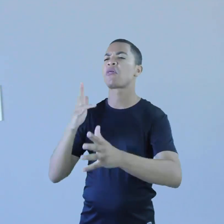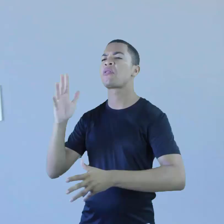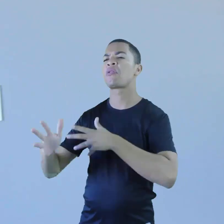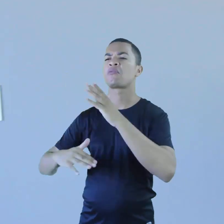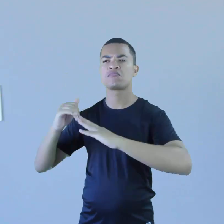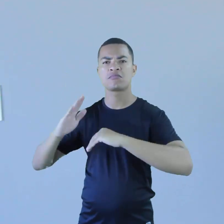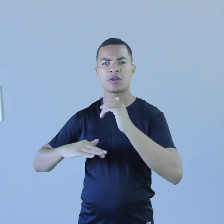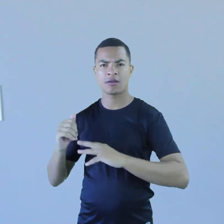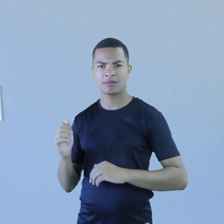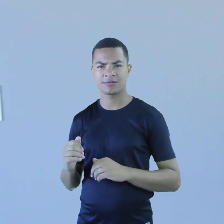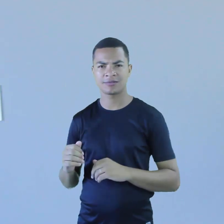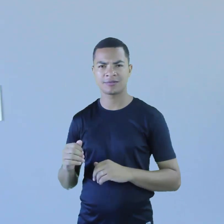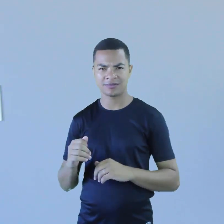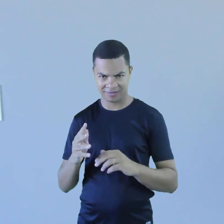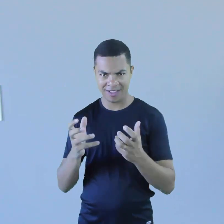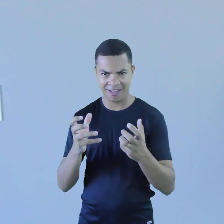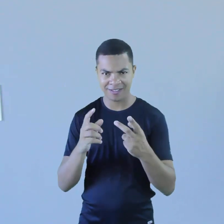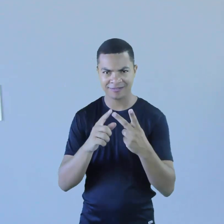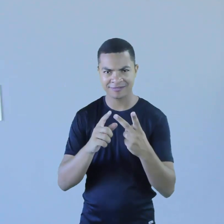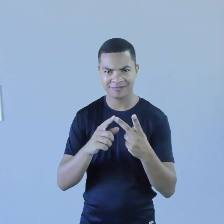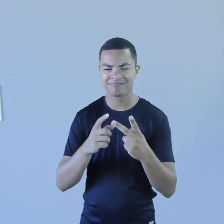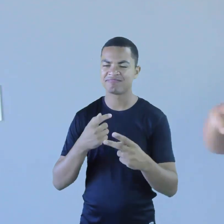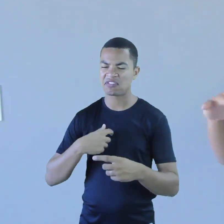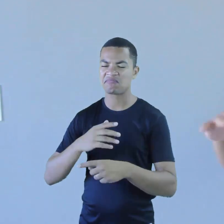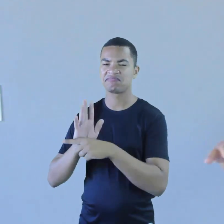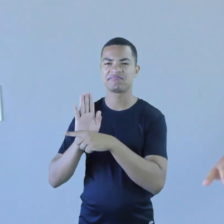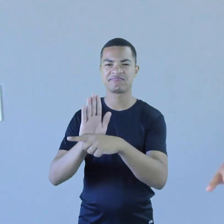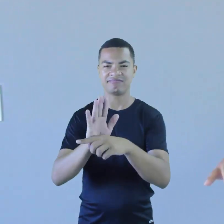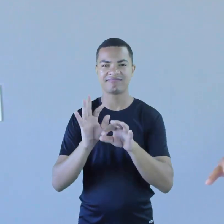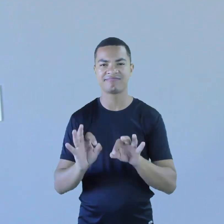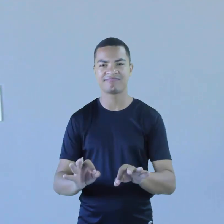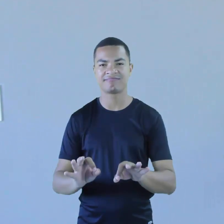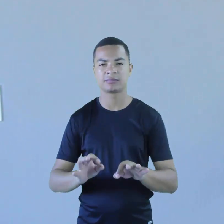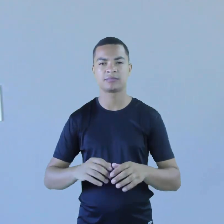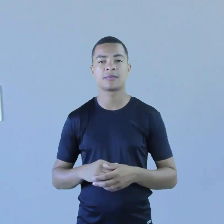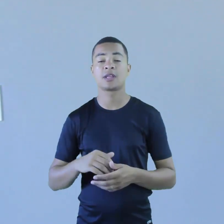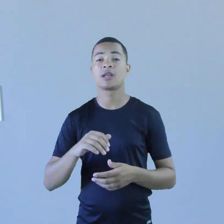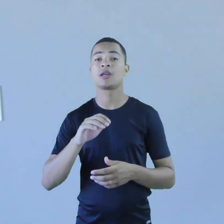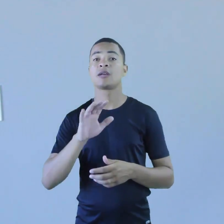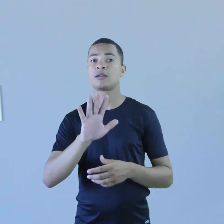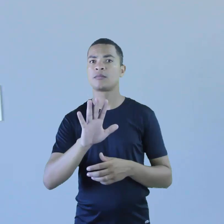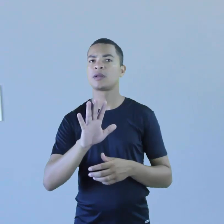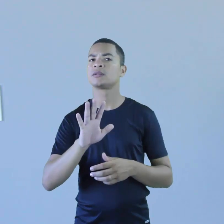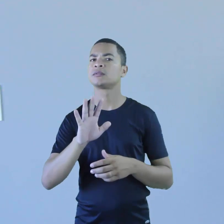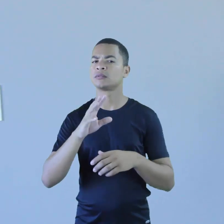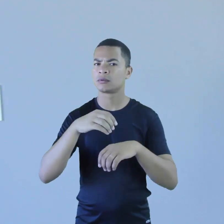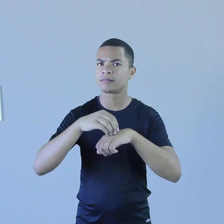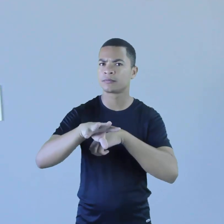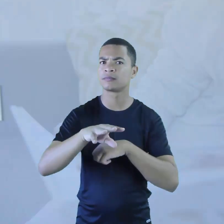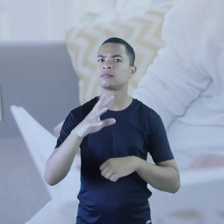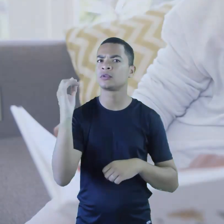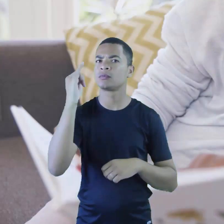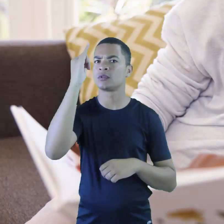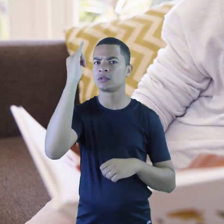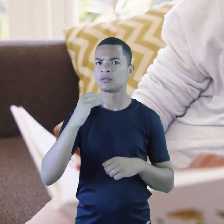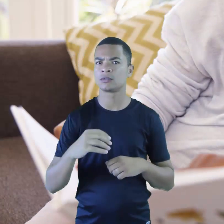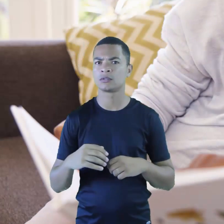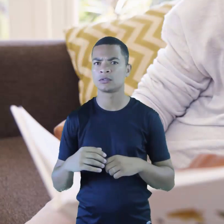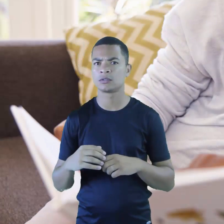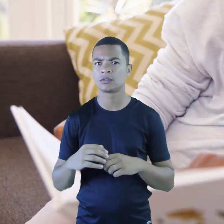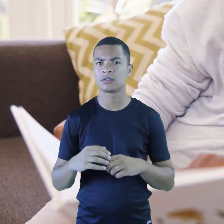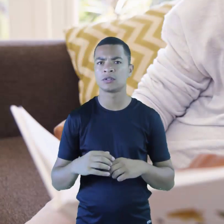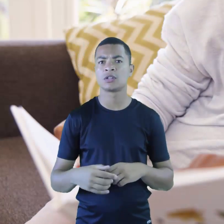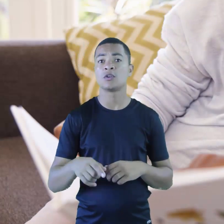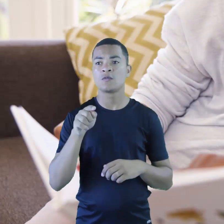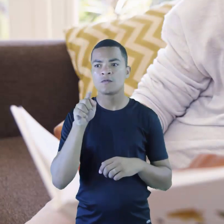éramos crianças e aprendemos a falar? Quando nós somos crianças, então, nós passamos o primeiro ano da vida só ouvindo nossos